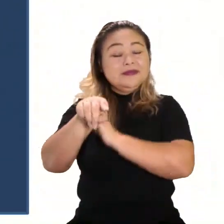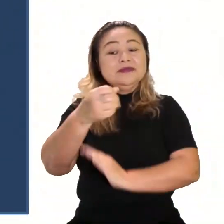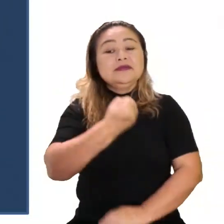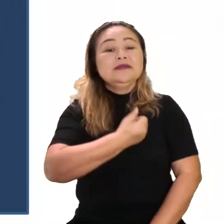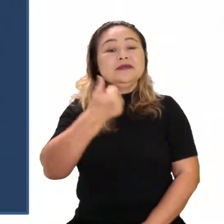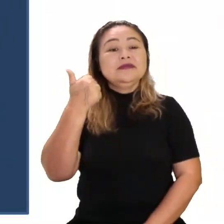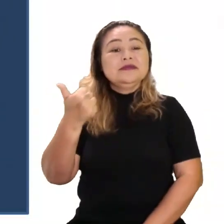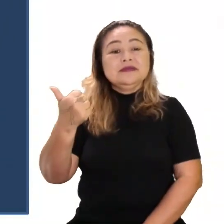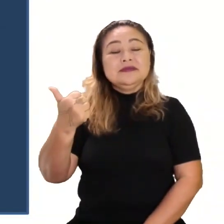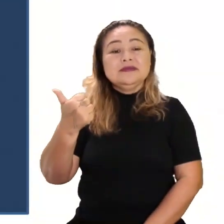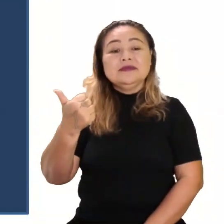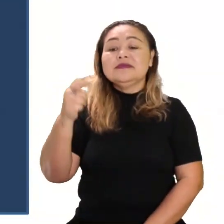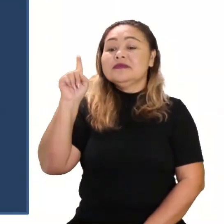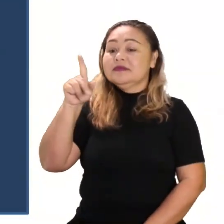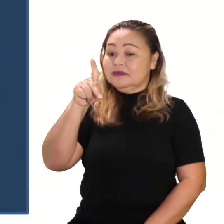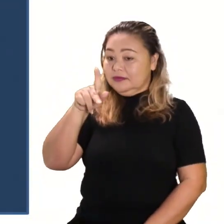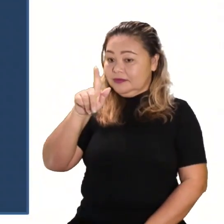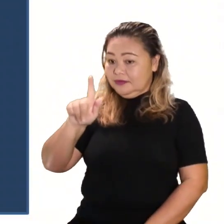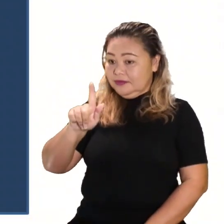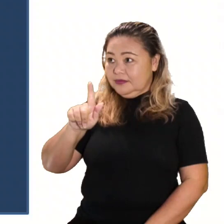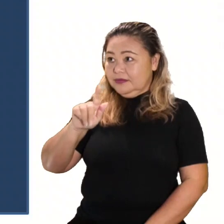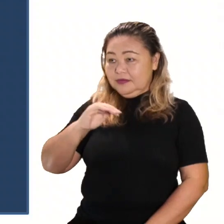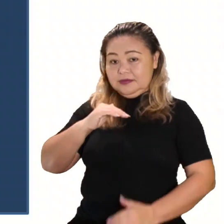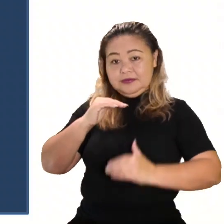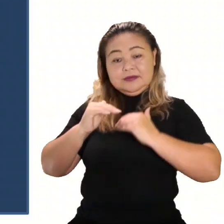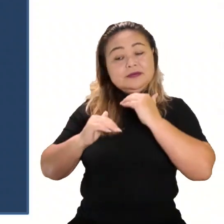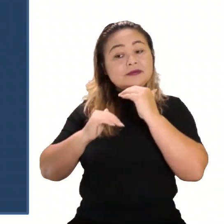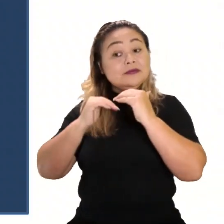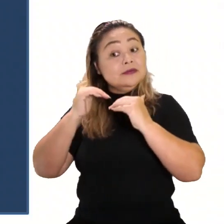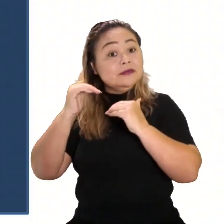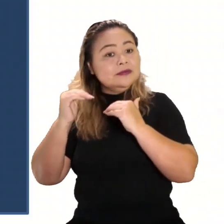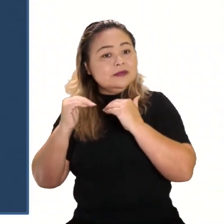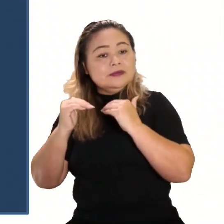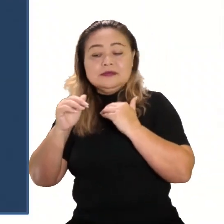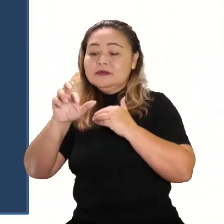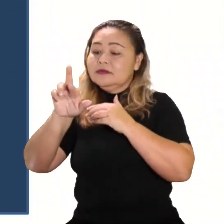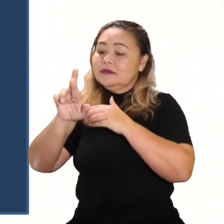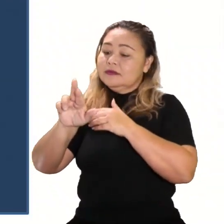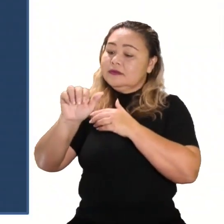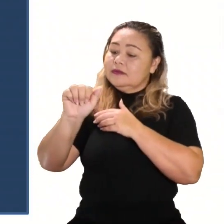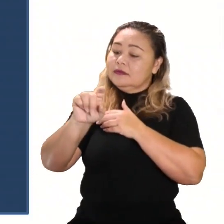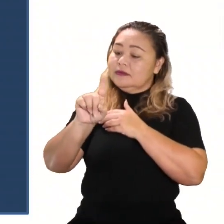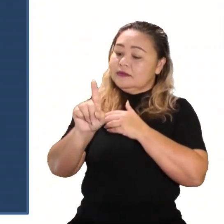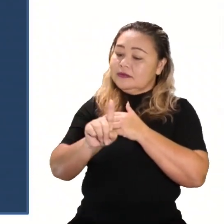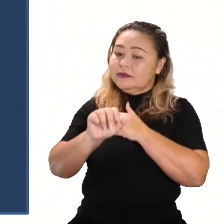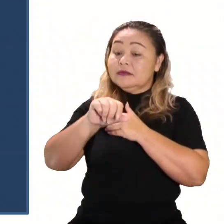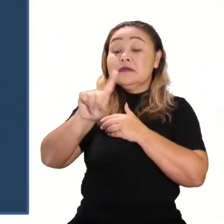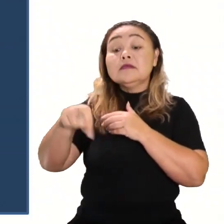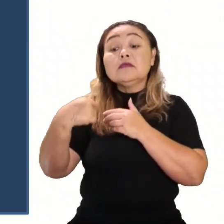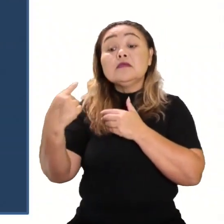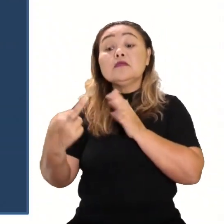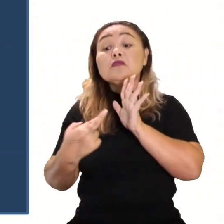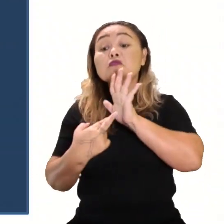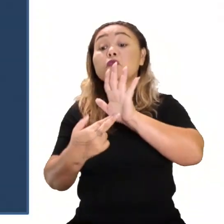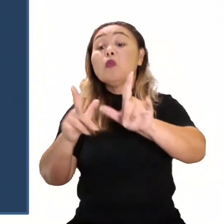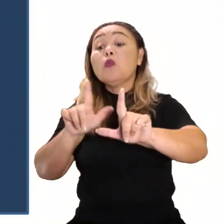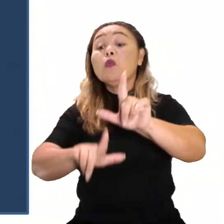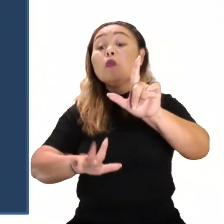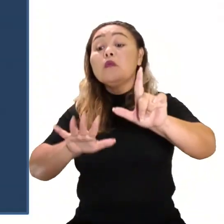número 1. Na progressão geométrica, a razão é representado